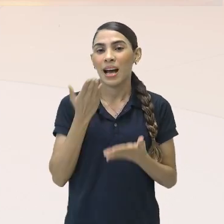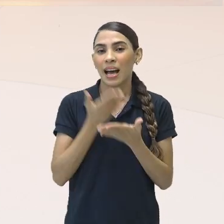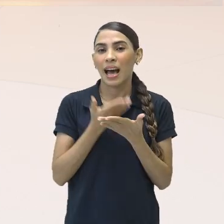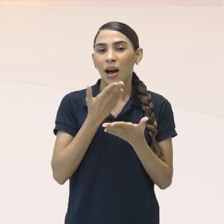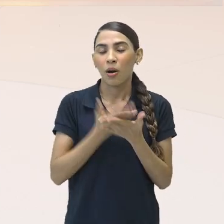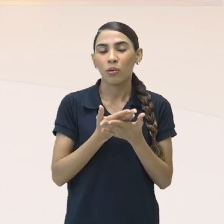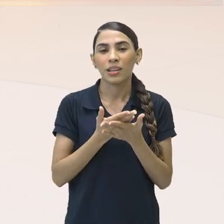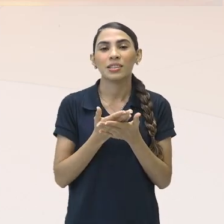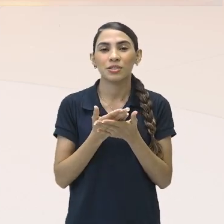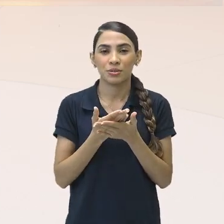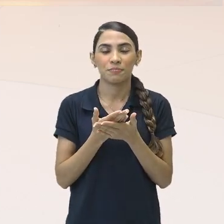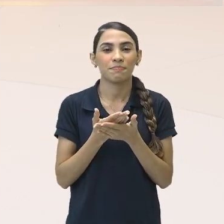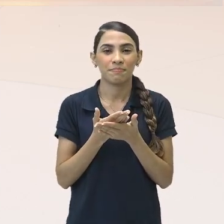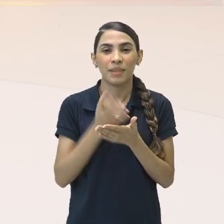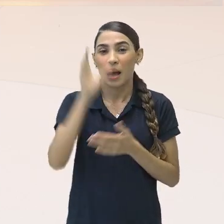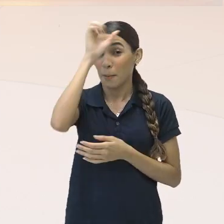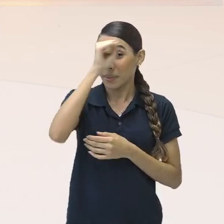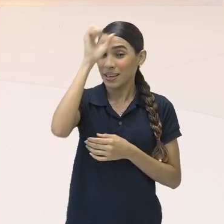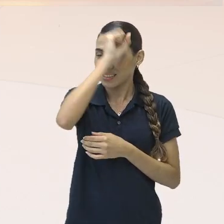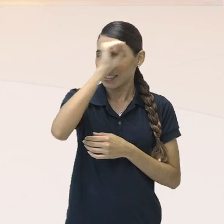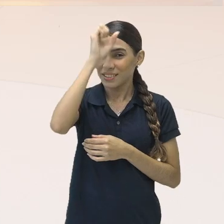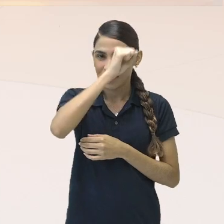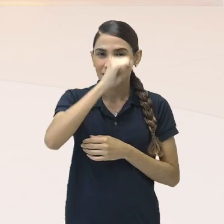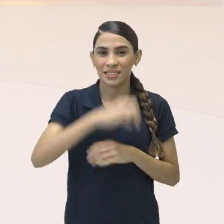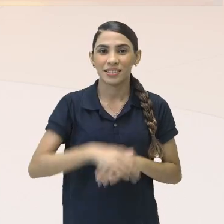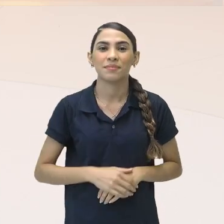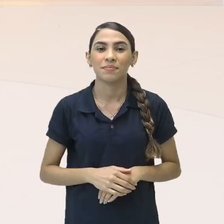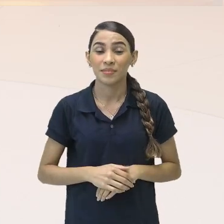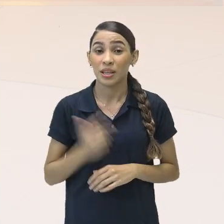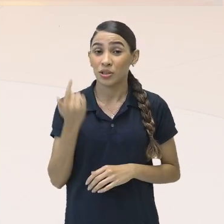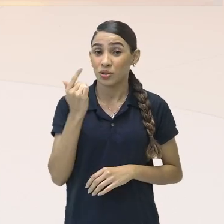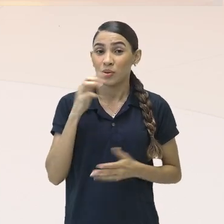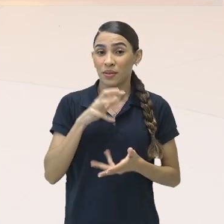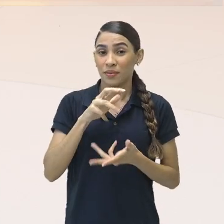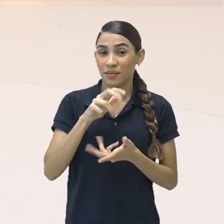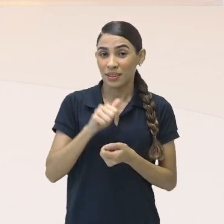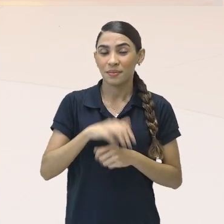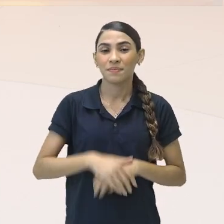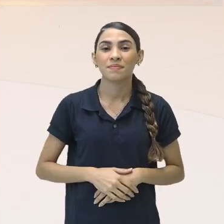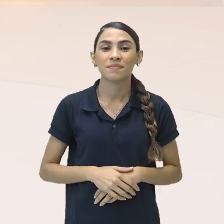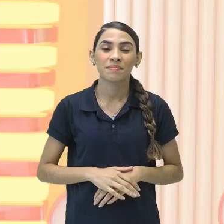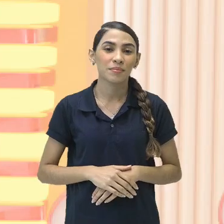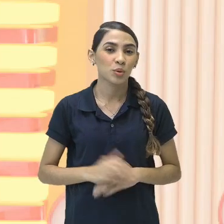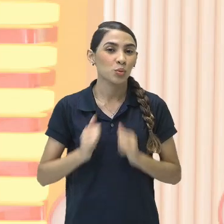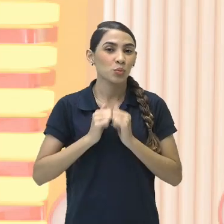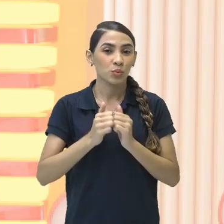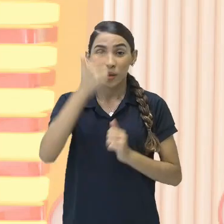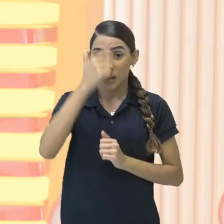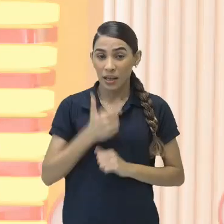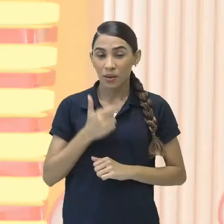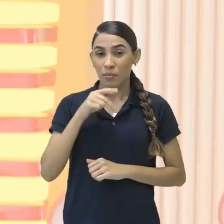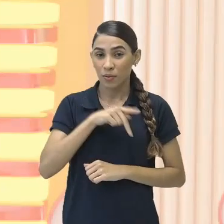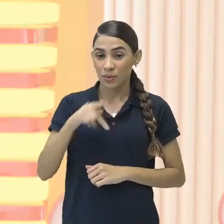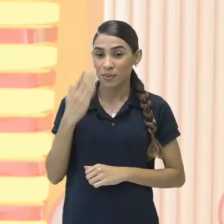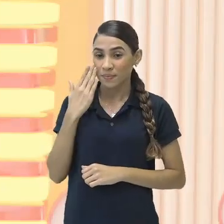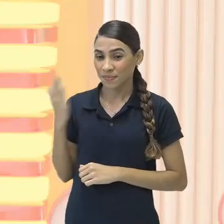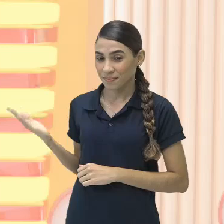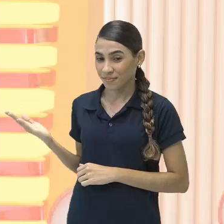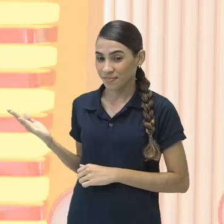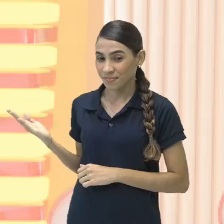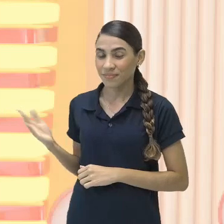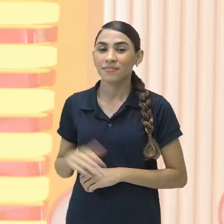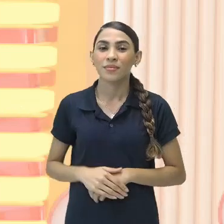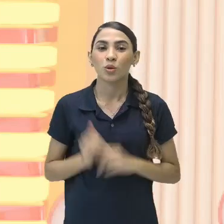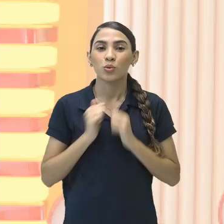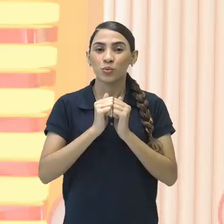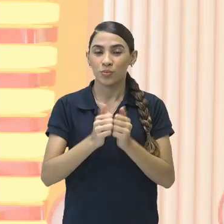últimos percursos, esses últimos momentos das nossas aulas de geografia, né, comigo, né, professor Jefferson Oliveira,